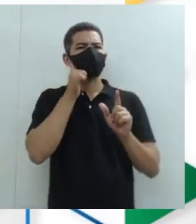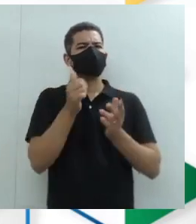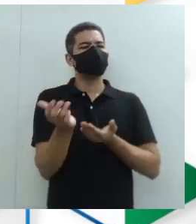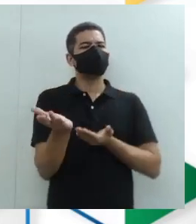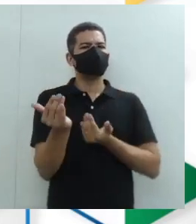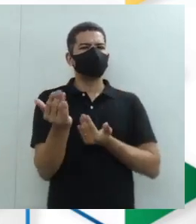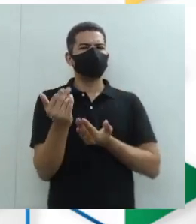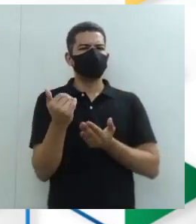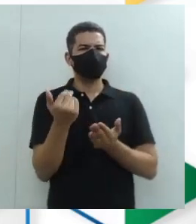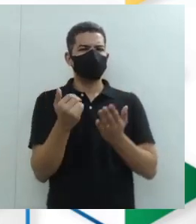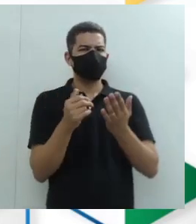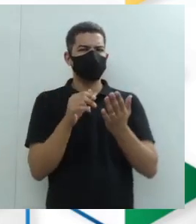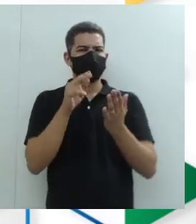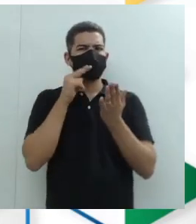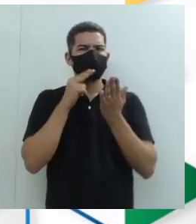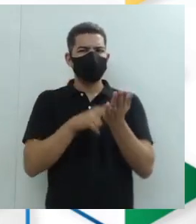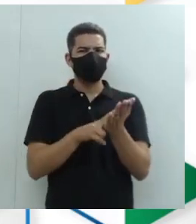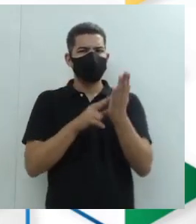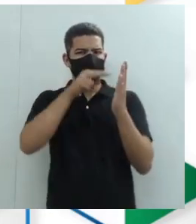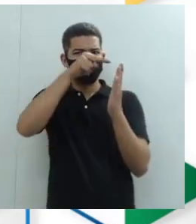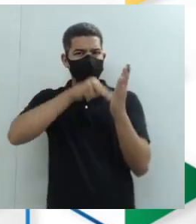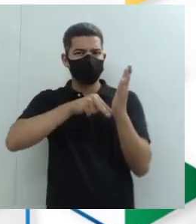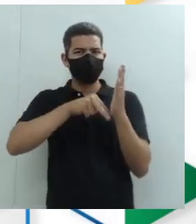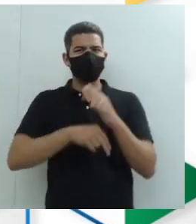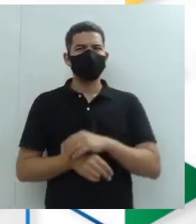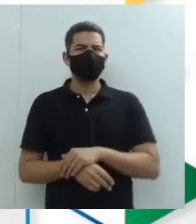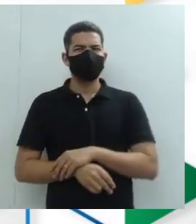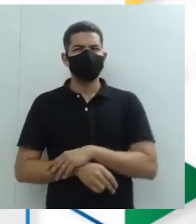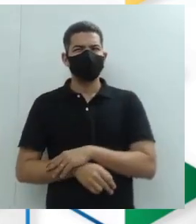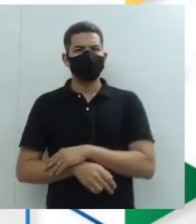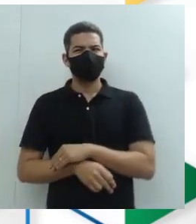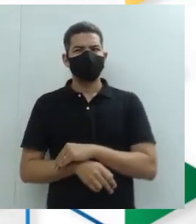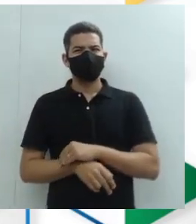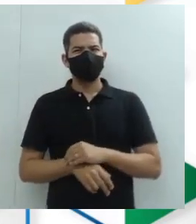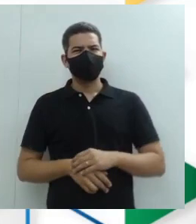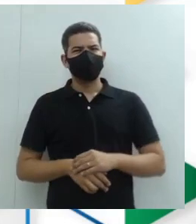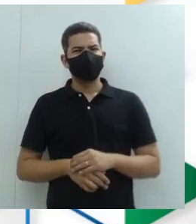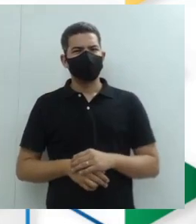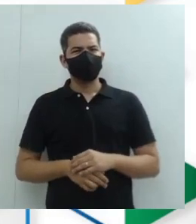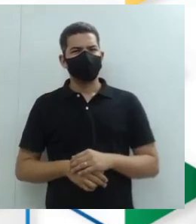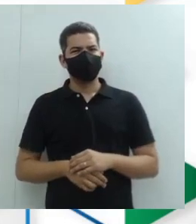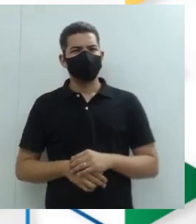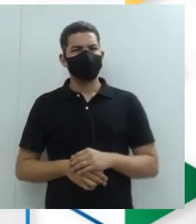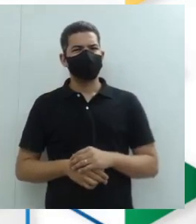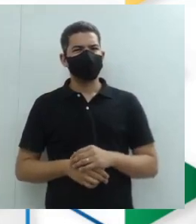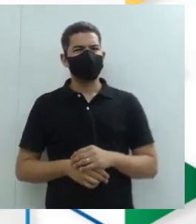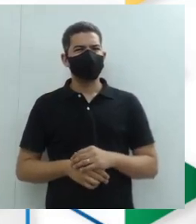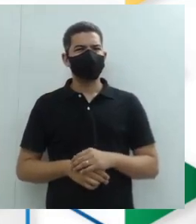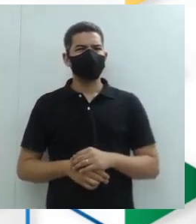jovem, lendo esta carta, e temos a seguinte frase, né, a seguinte